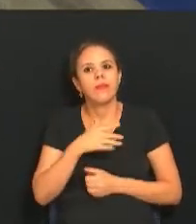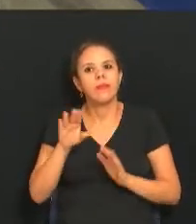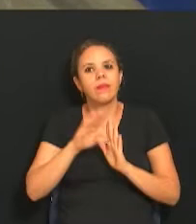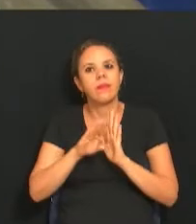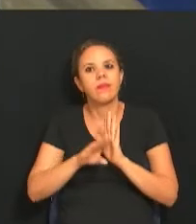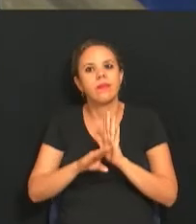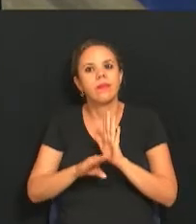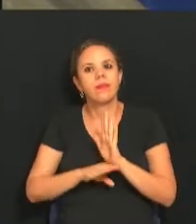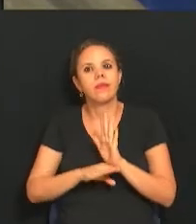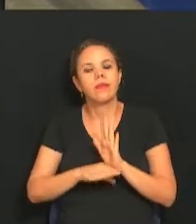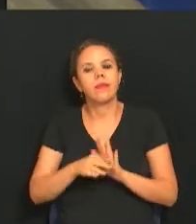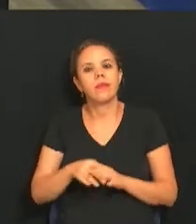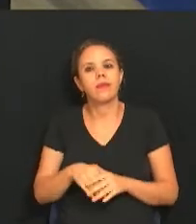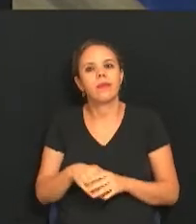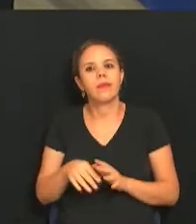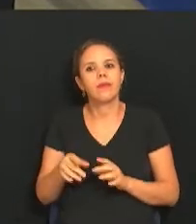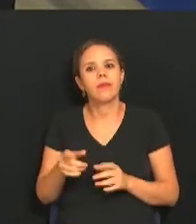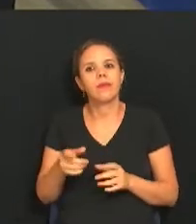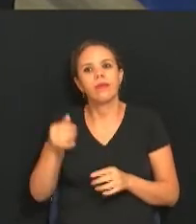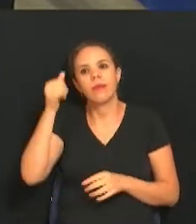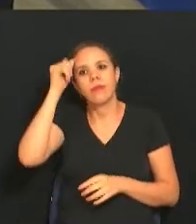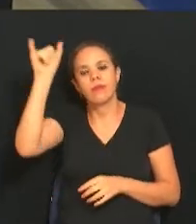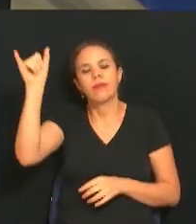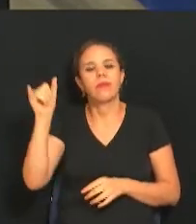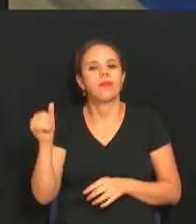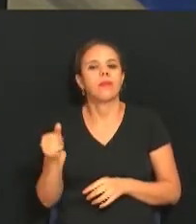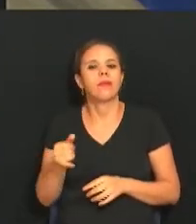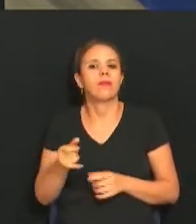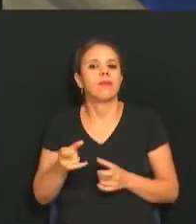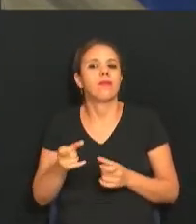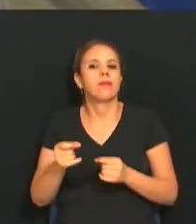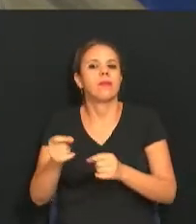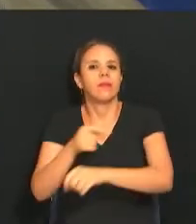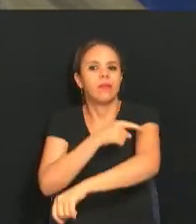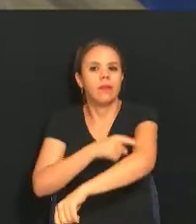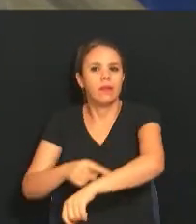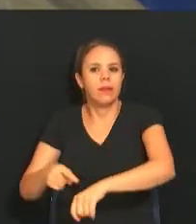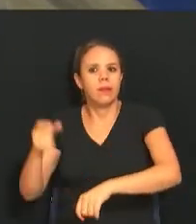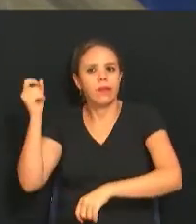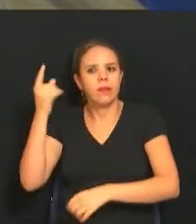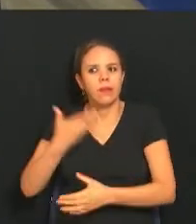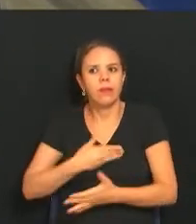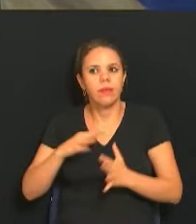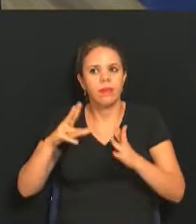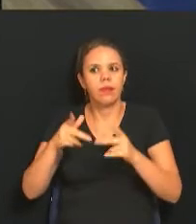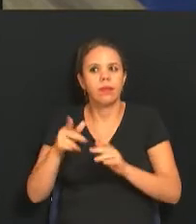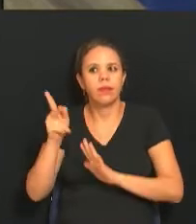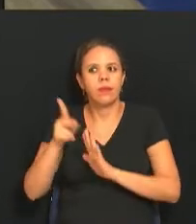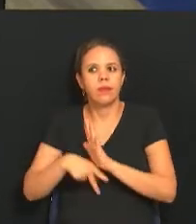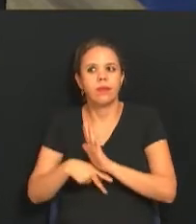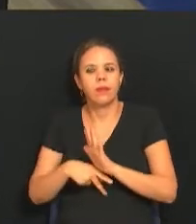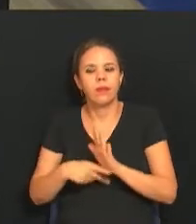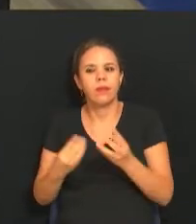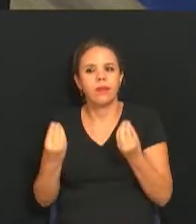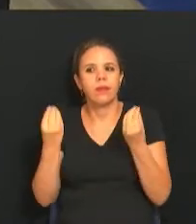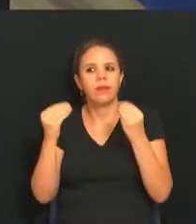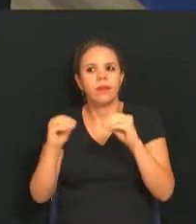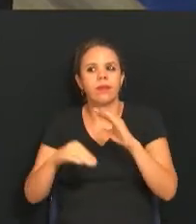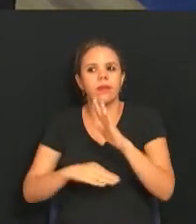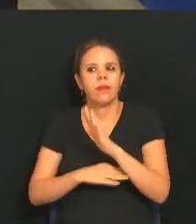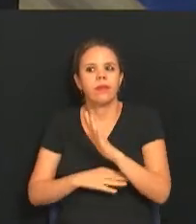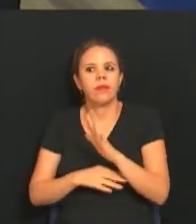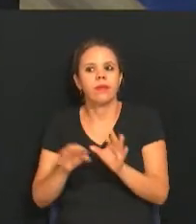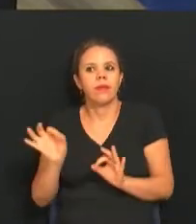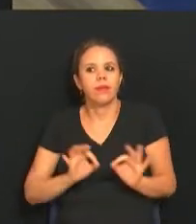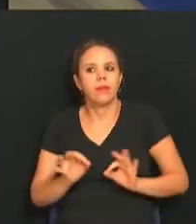de prevenção ao câncer de pele, Sol Amigos de Todo. Exato, esse é um projeto que nós colocamos aqui na casa, demos uma